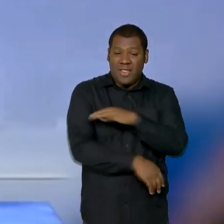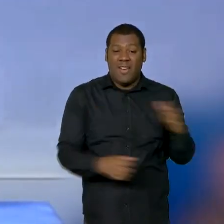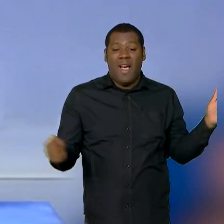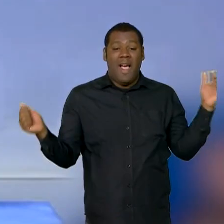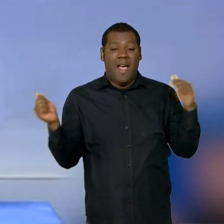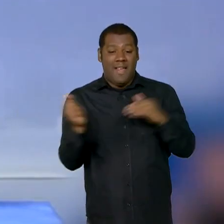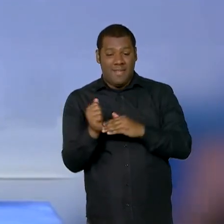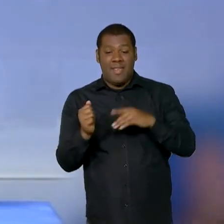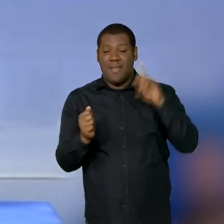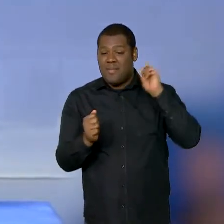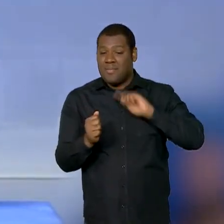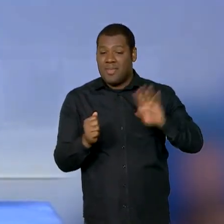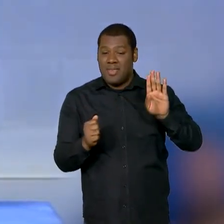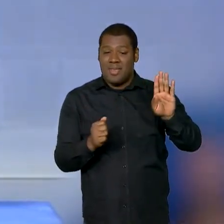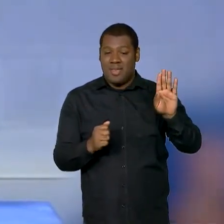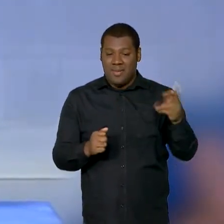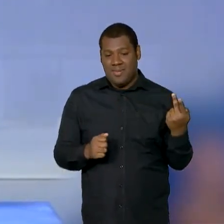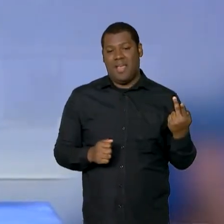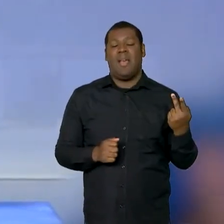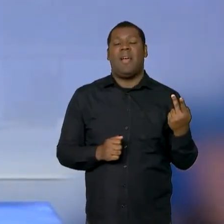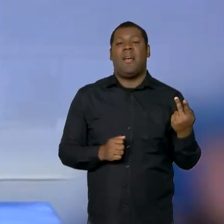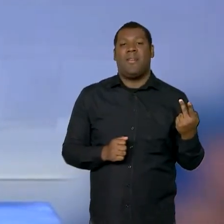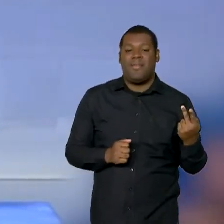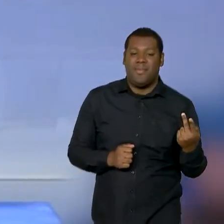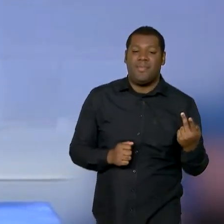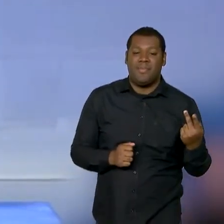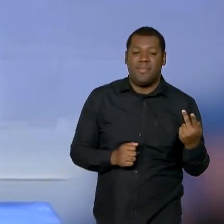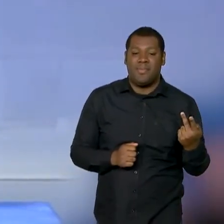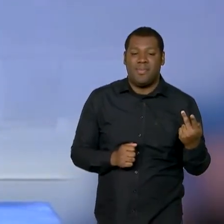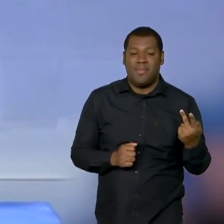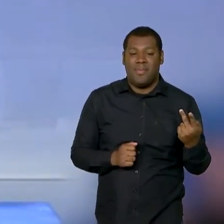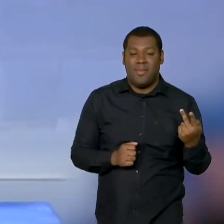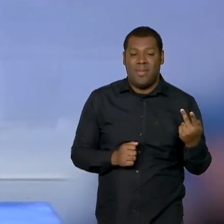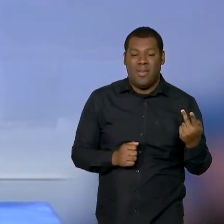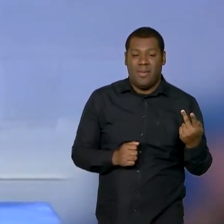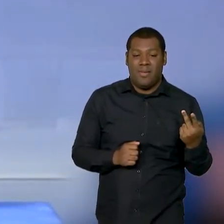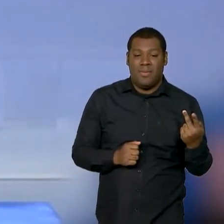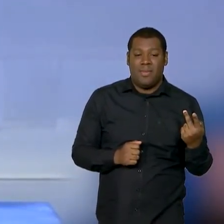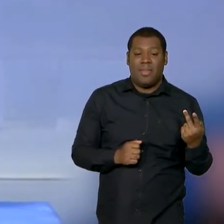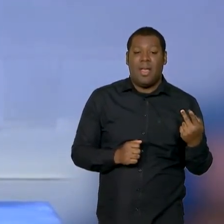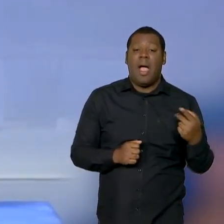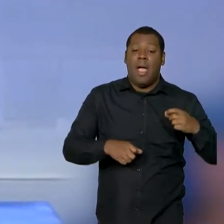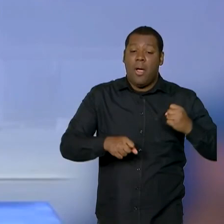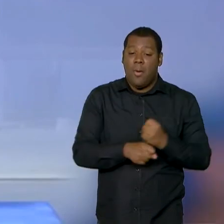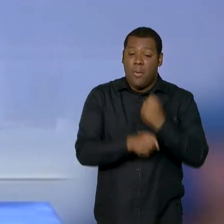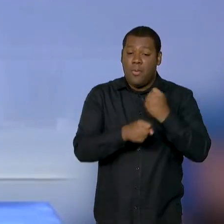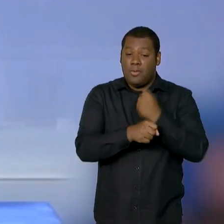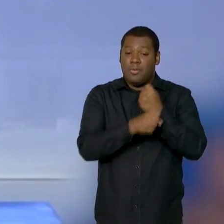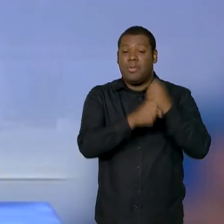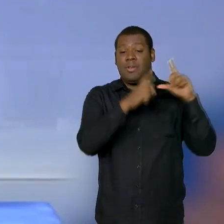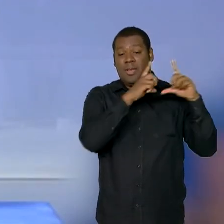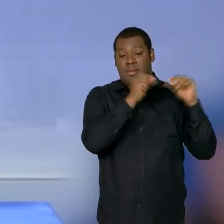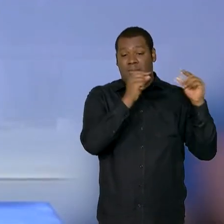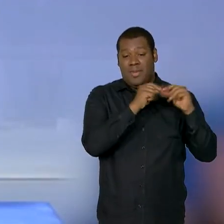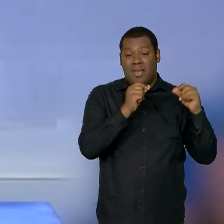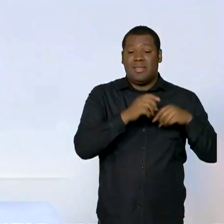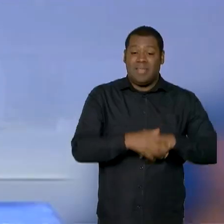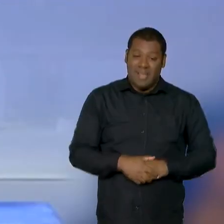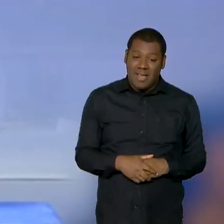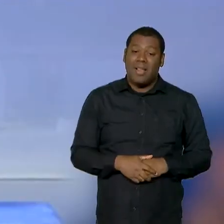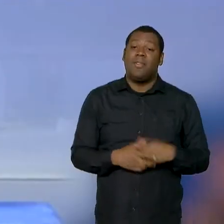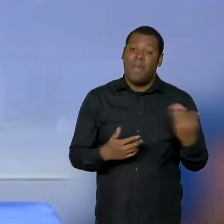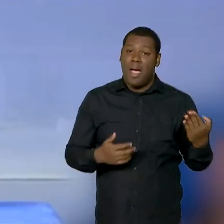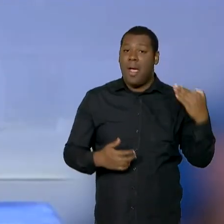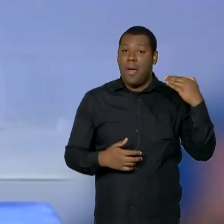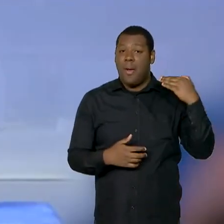depois prolongada até Belo Horizonte e depois, com a Constituição de Brasília, prolongada até a nossa capital.